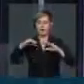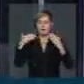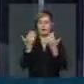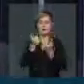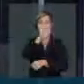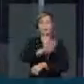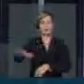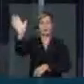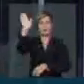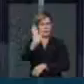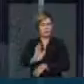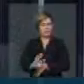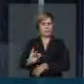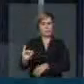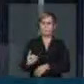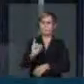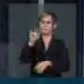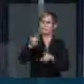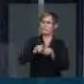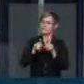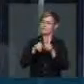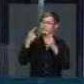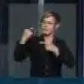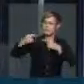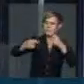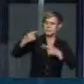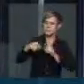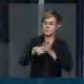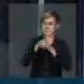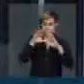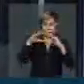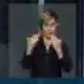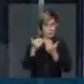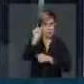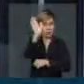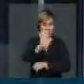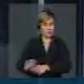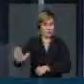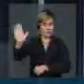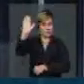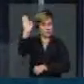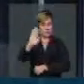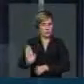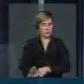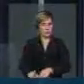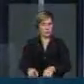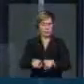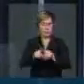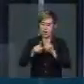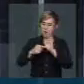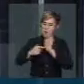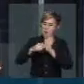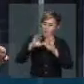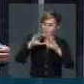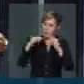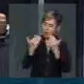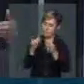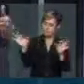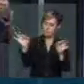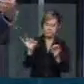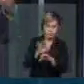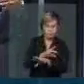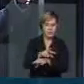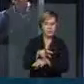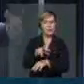nacional. É importante que esse debate na nossa convenção nacional e logo após a essa convenção, nós teremos